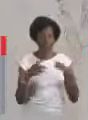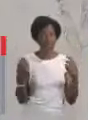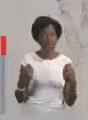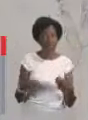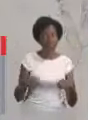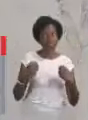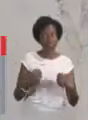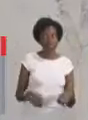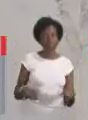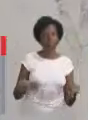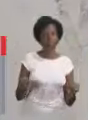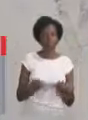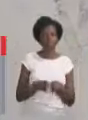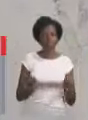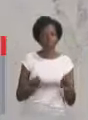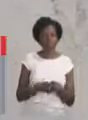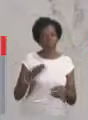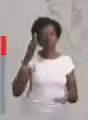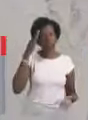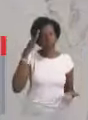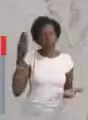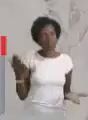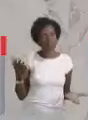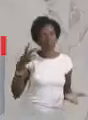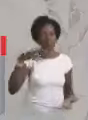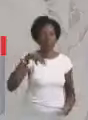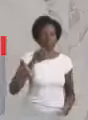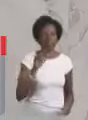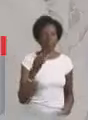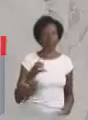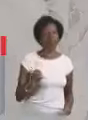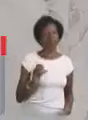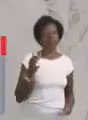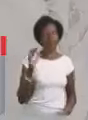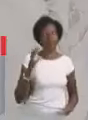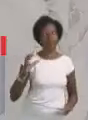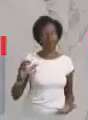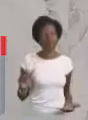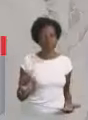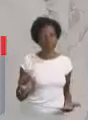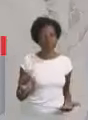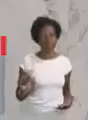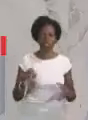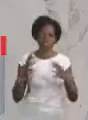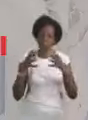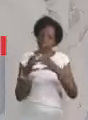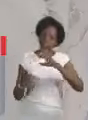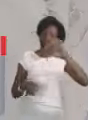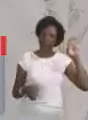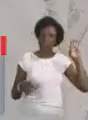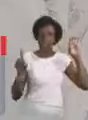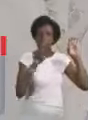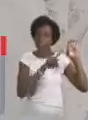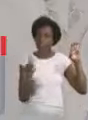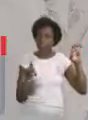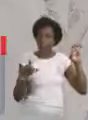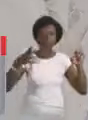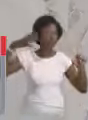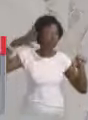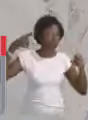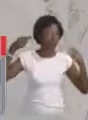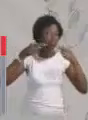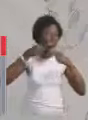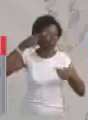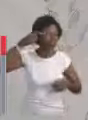também tem um mínimo de senso crítico para saber que Márcio França não é de esquerda e que esse é um discurso do Dória né para